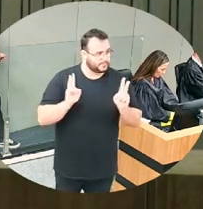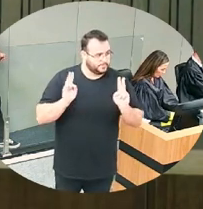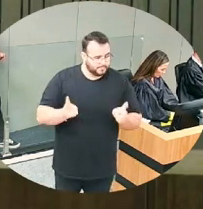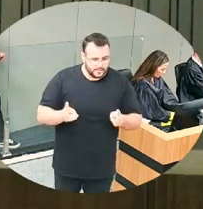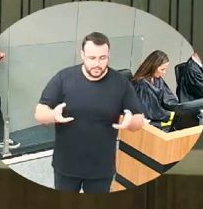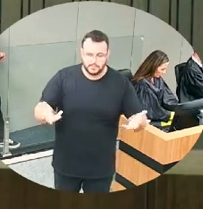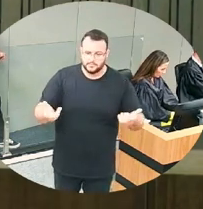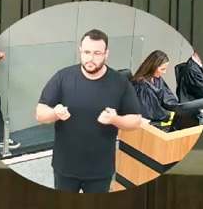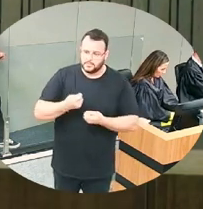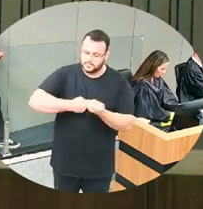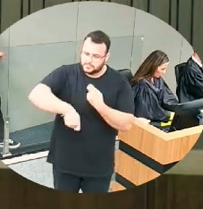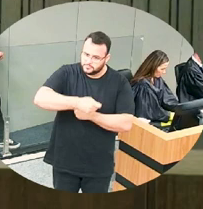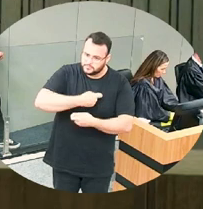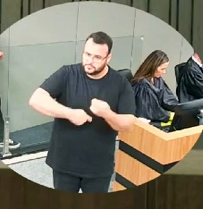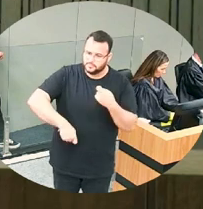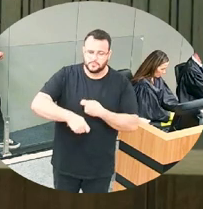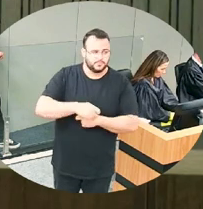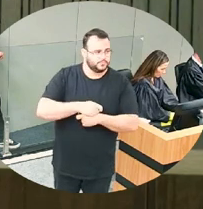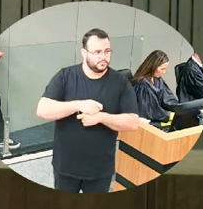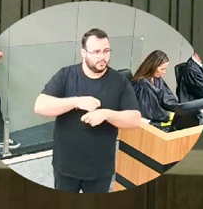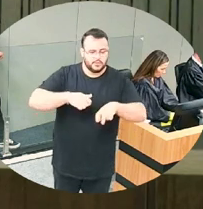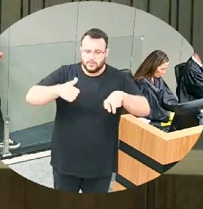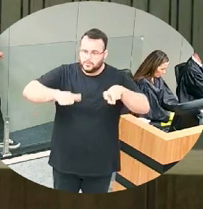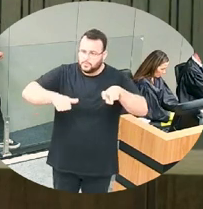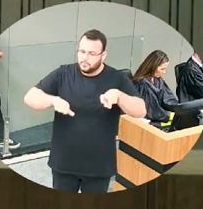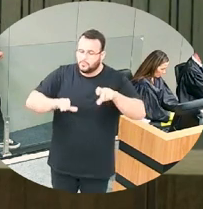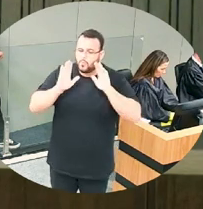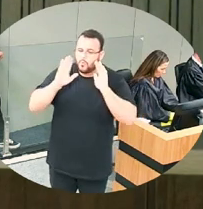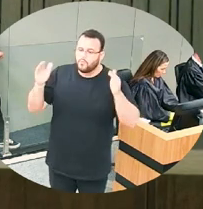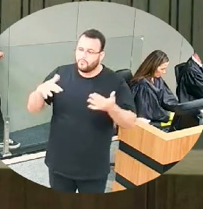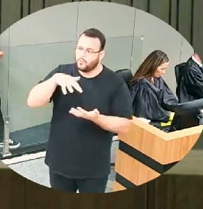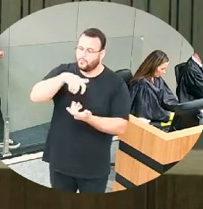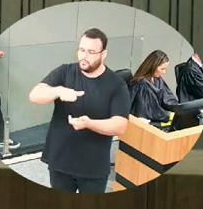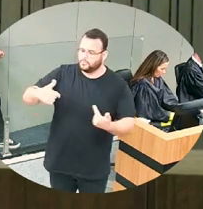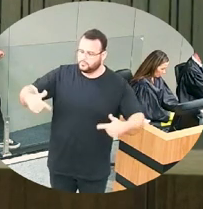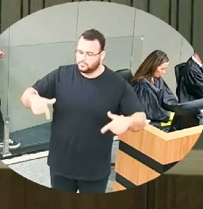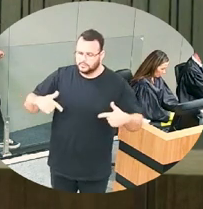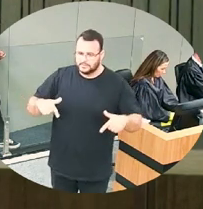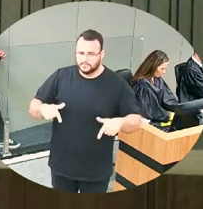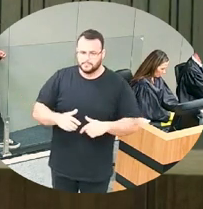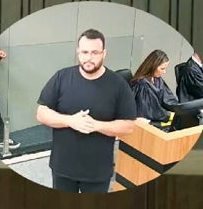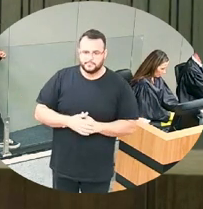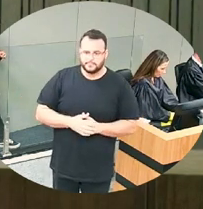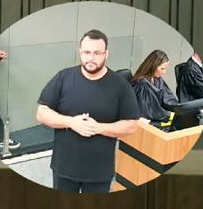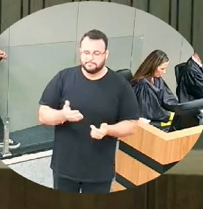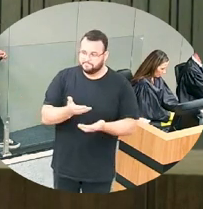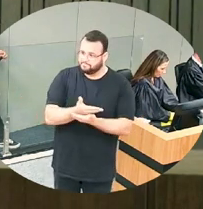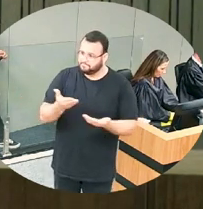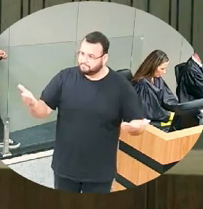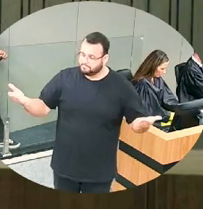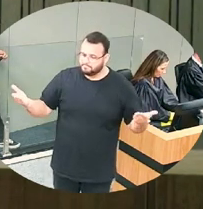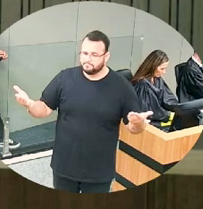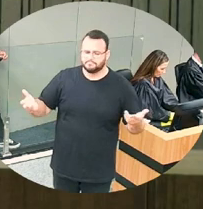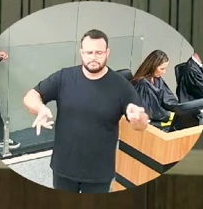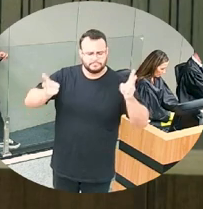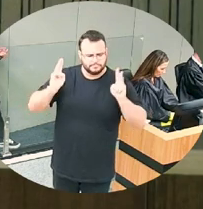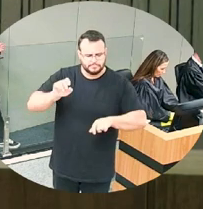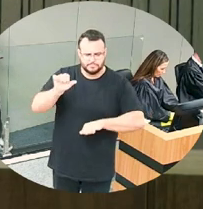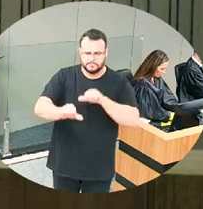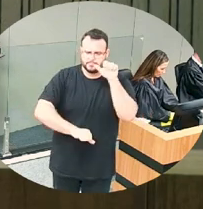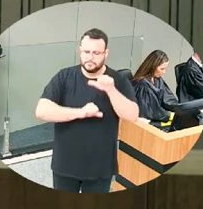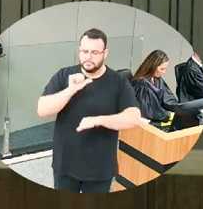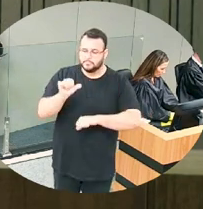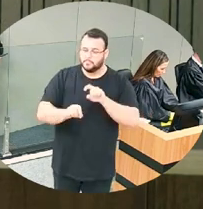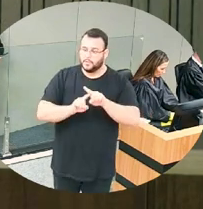atada administrar um tribunal voltado ao mundo do trabalho contemporaneamente diante de um universo sempre em constante mas